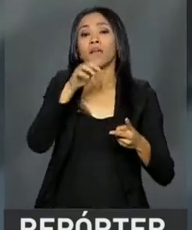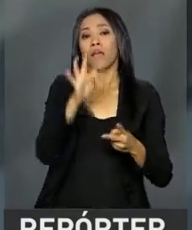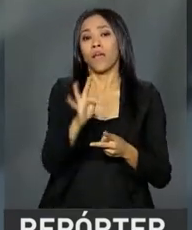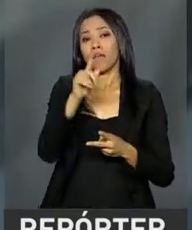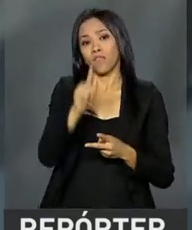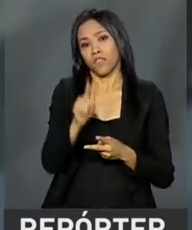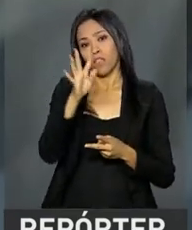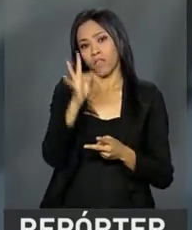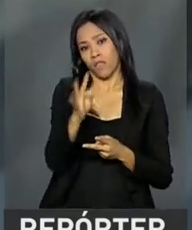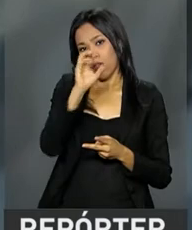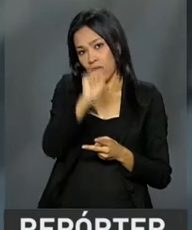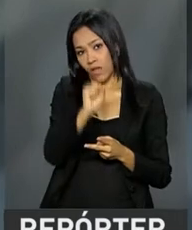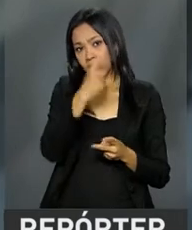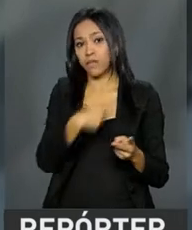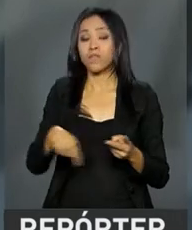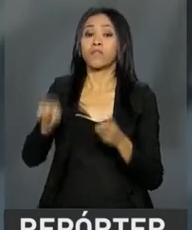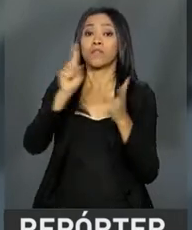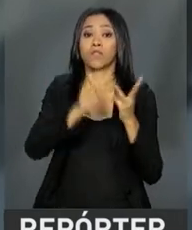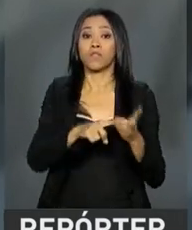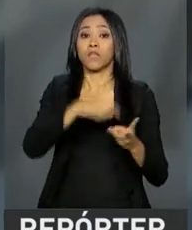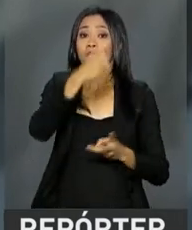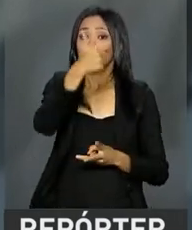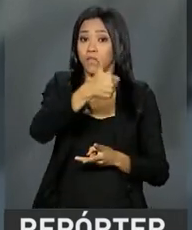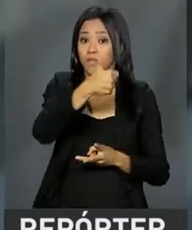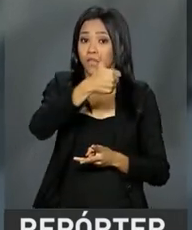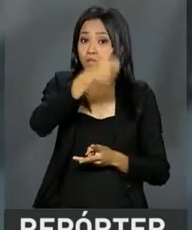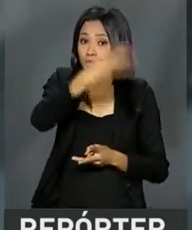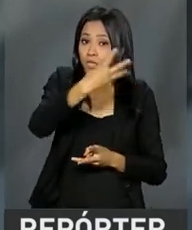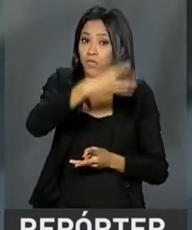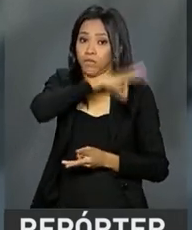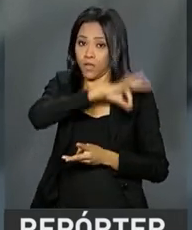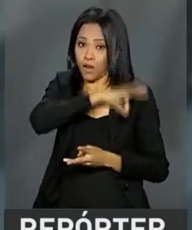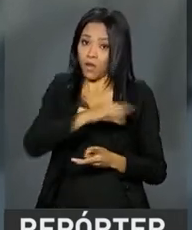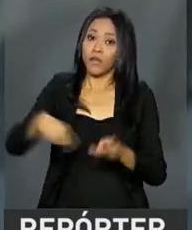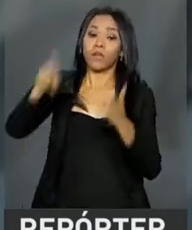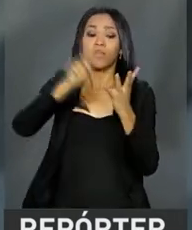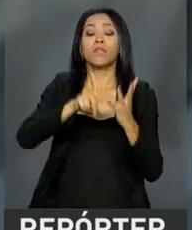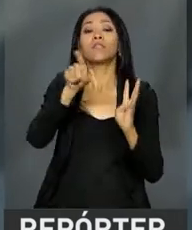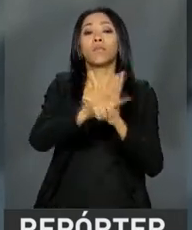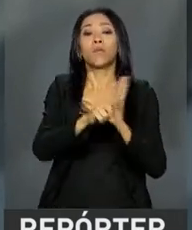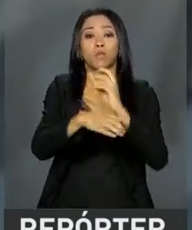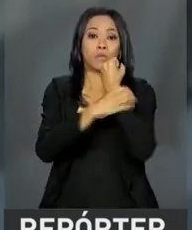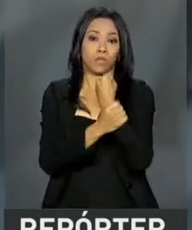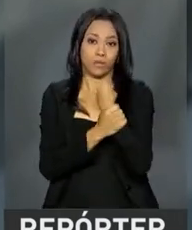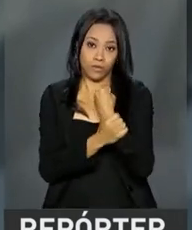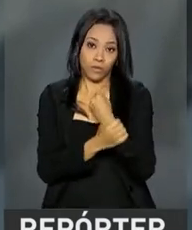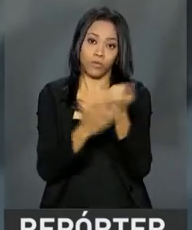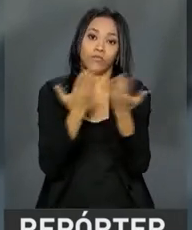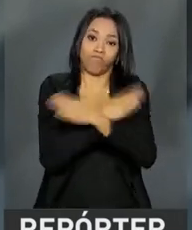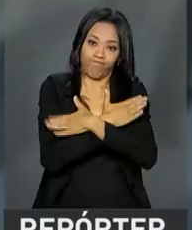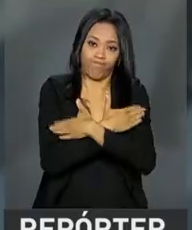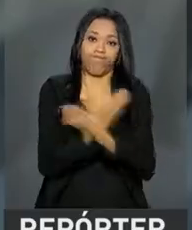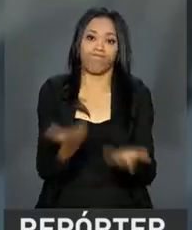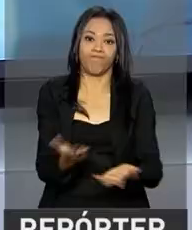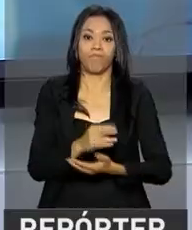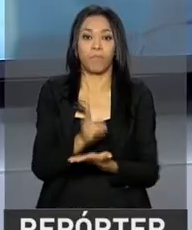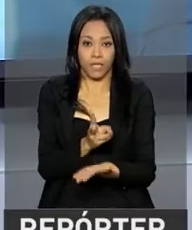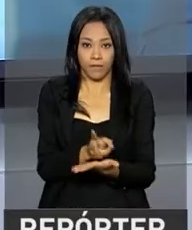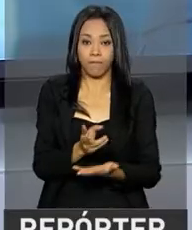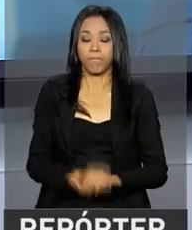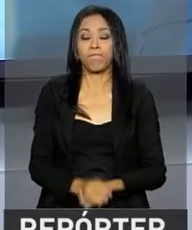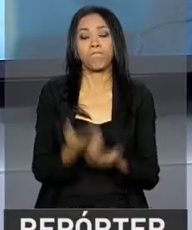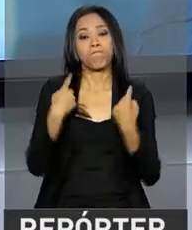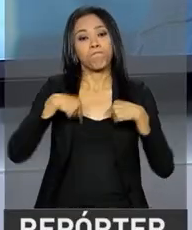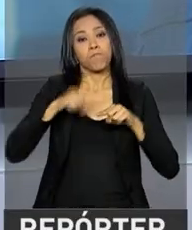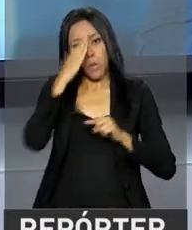de garantia por tempo de serviço 13º salário e também o seguro desemprego pode com você no estúdio leandro tá bom de o